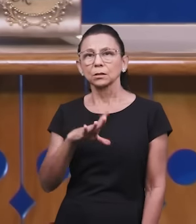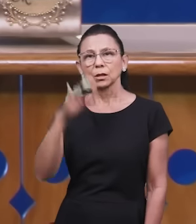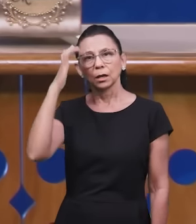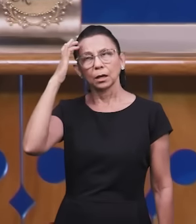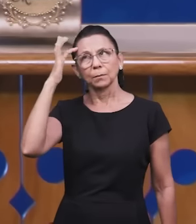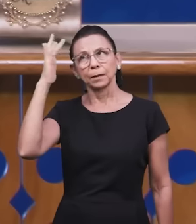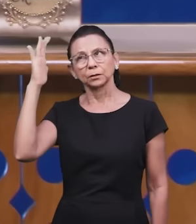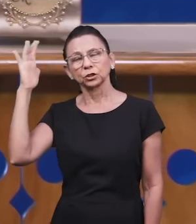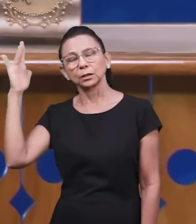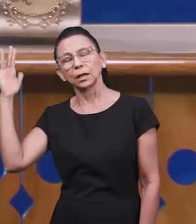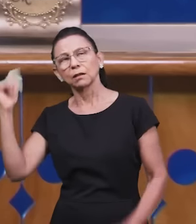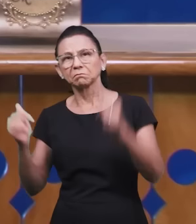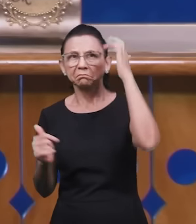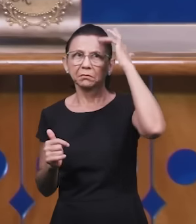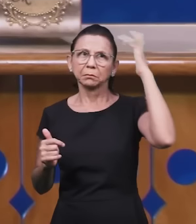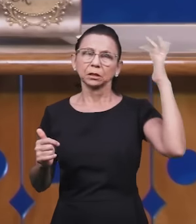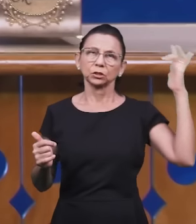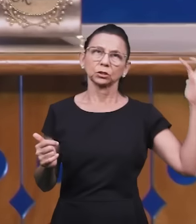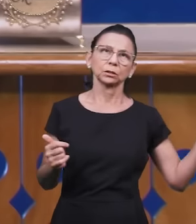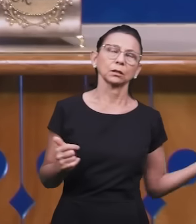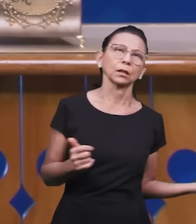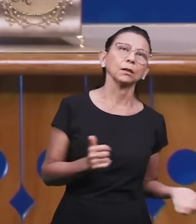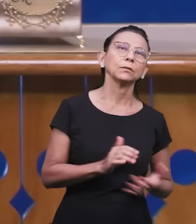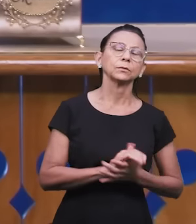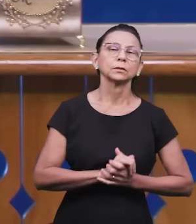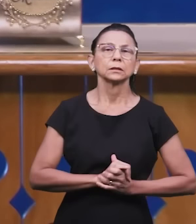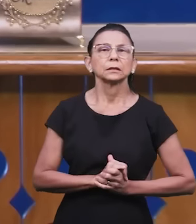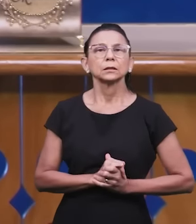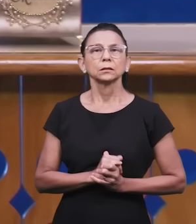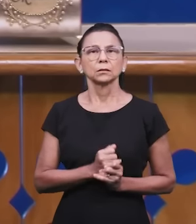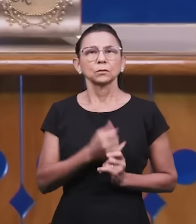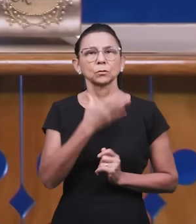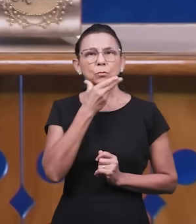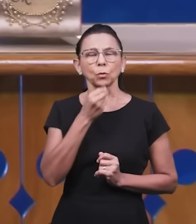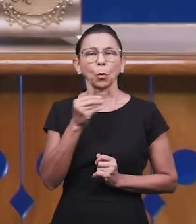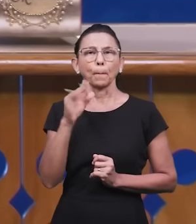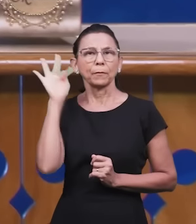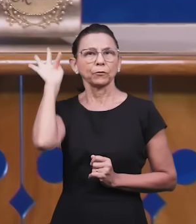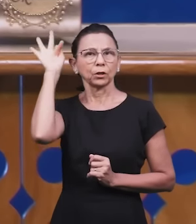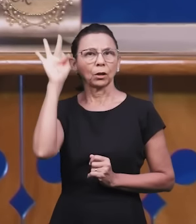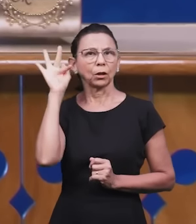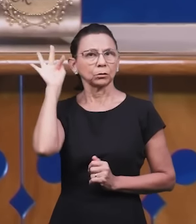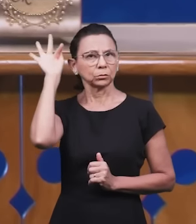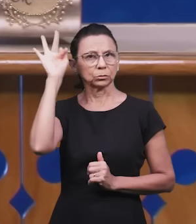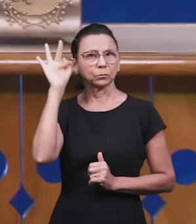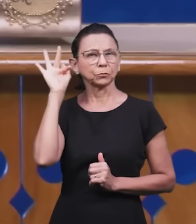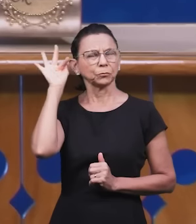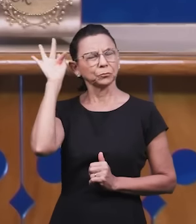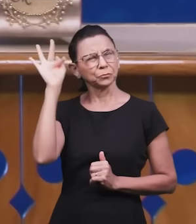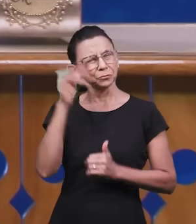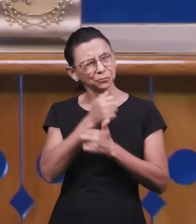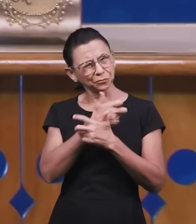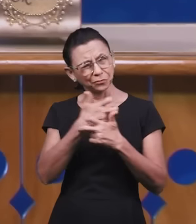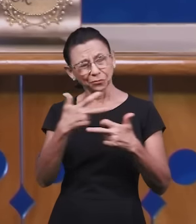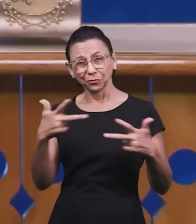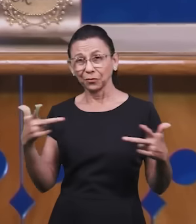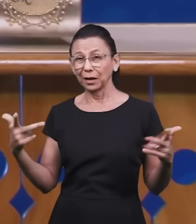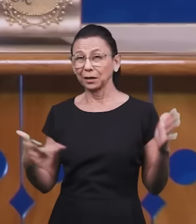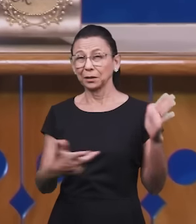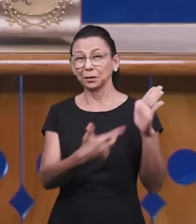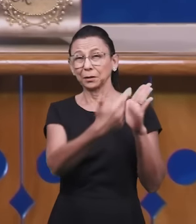verdade, tentaram buscar esse mistério, eram chamados filósofos, né? Nós vemos aqui vários,